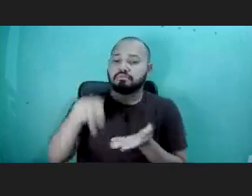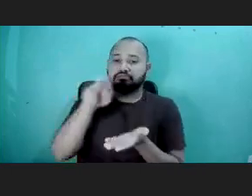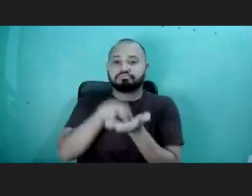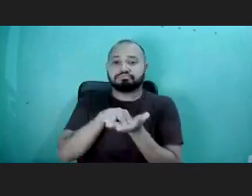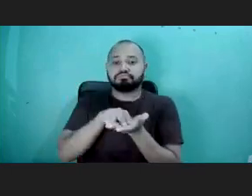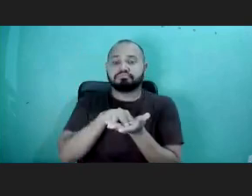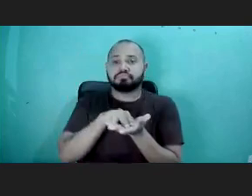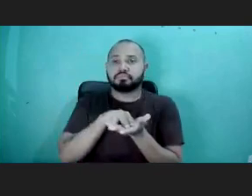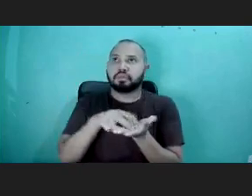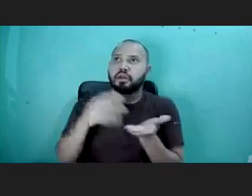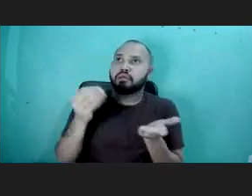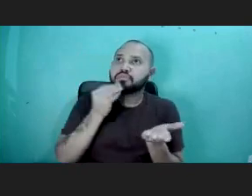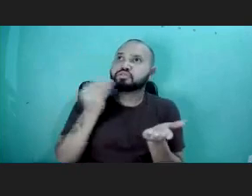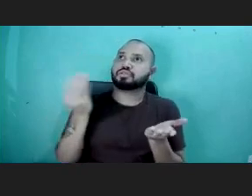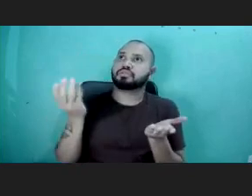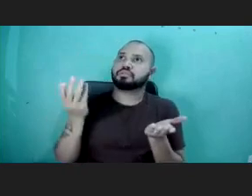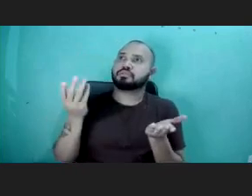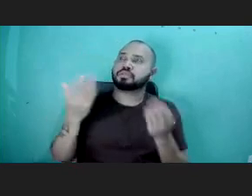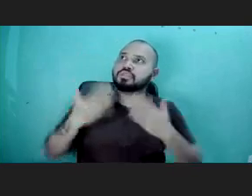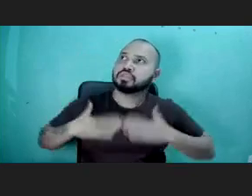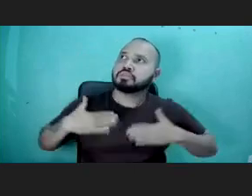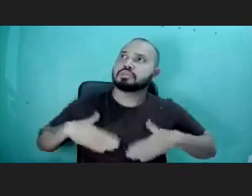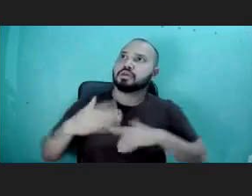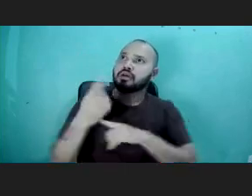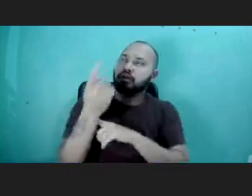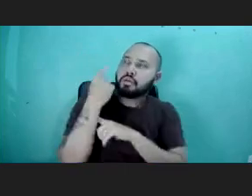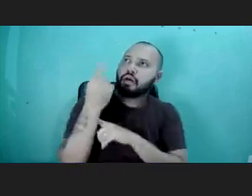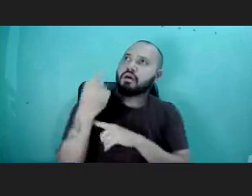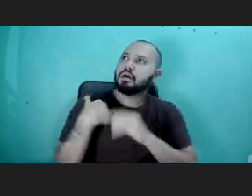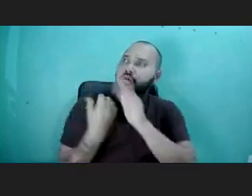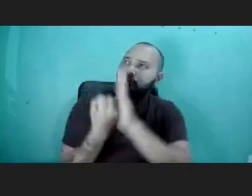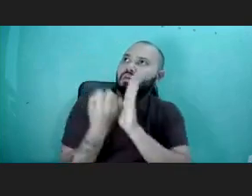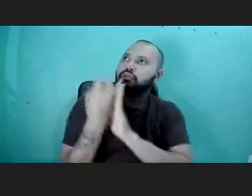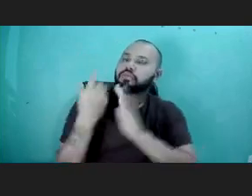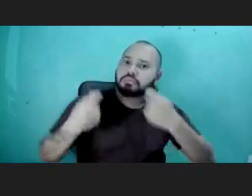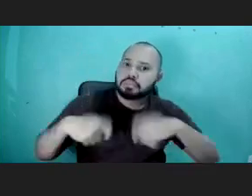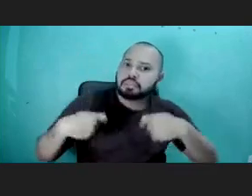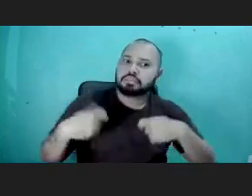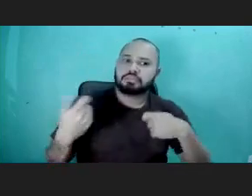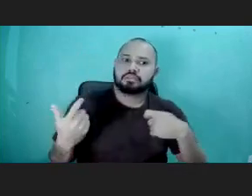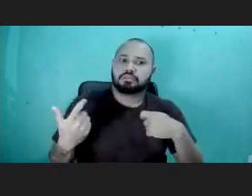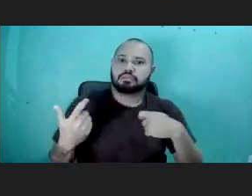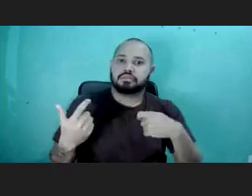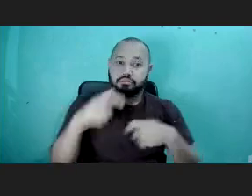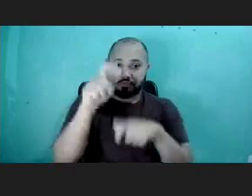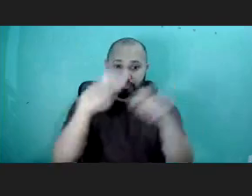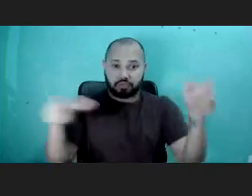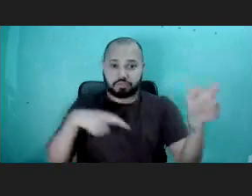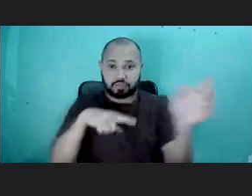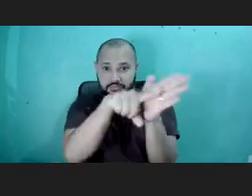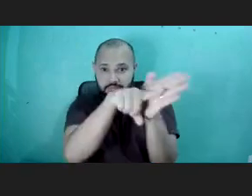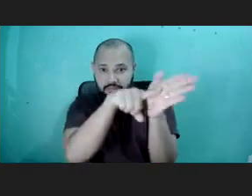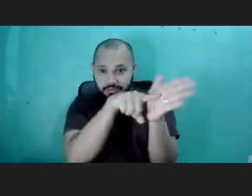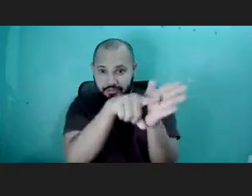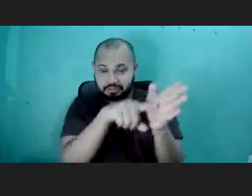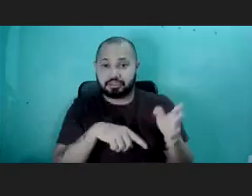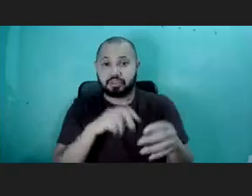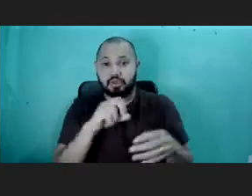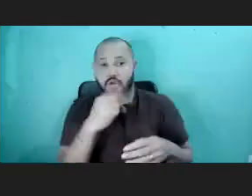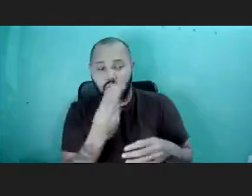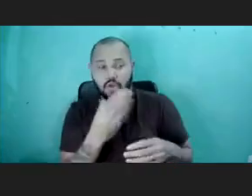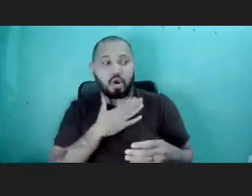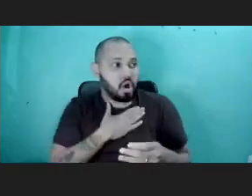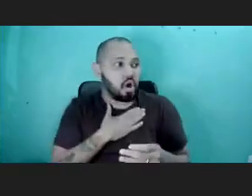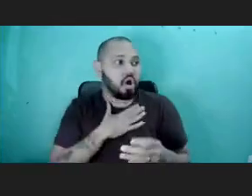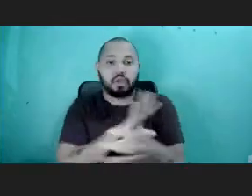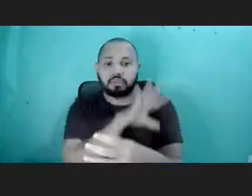não deveria estar descansando, eu deveria estar produzindo. Para quem pesquisa, ou enfim, que gosta de estar